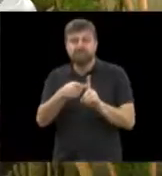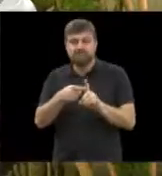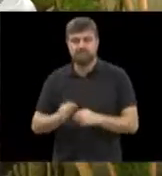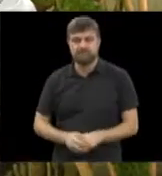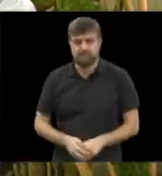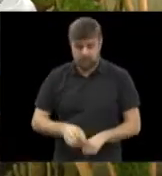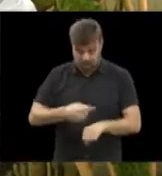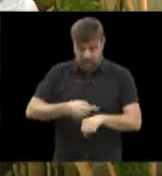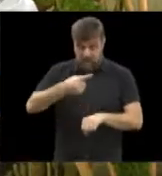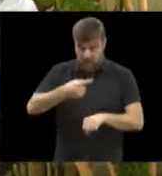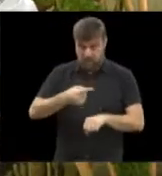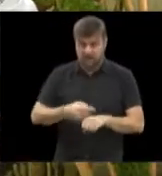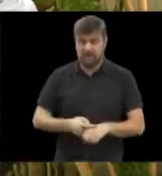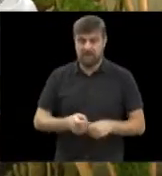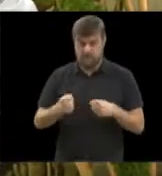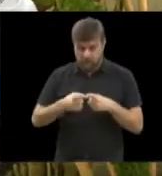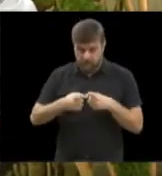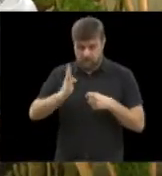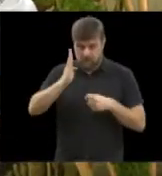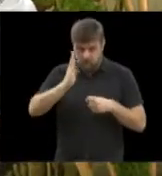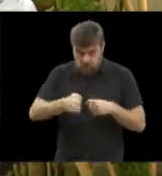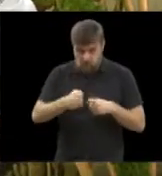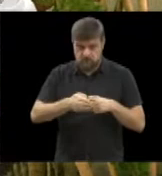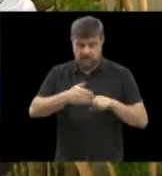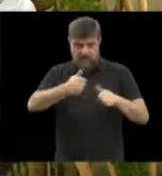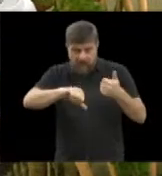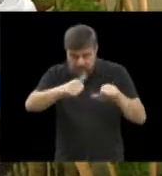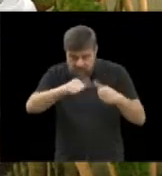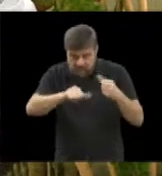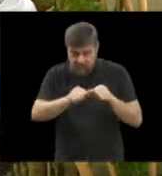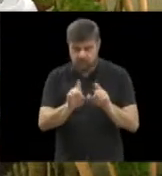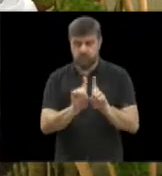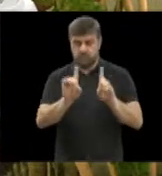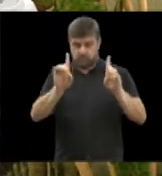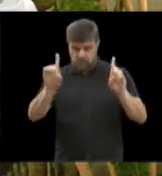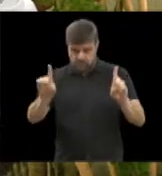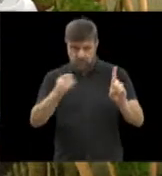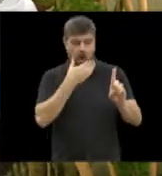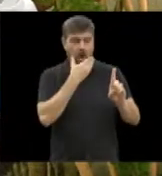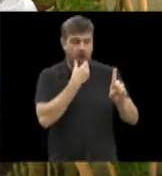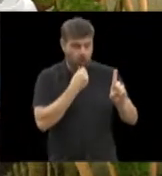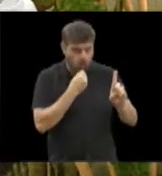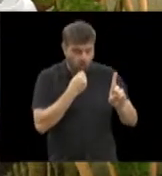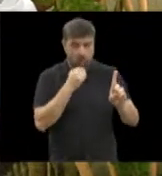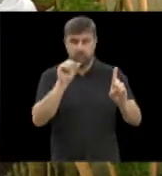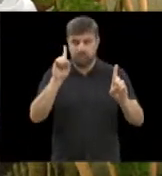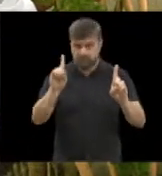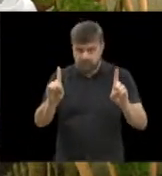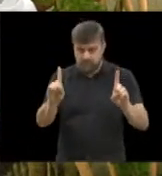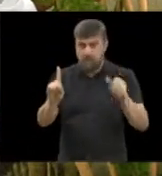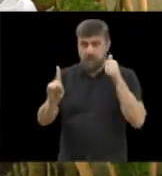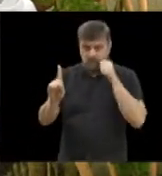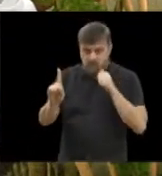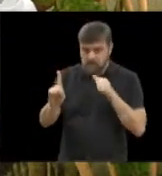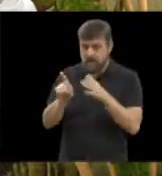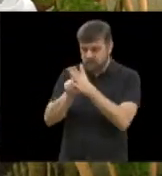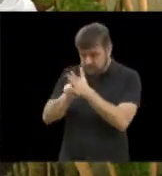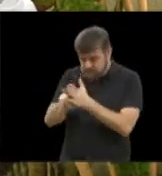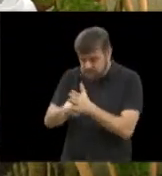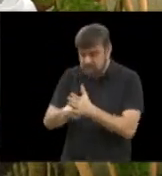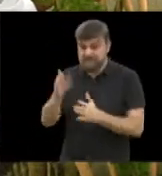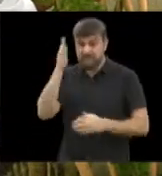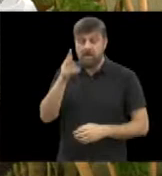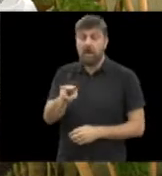Nesse momento a gente já feito a consulta separadamente, investigando, já tem uma ideia do que está acontecendo com